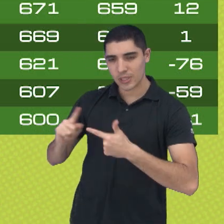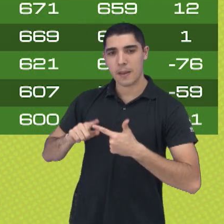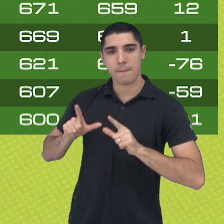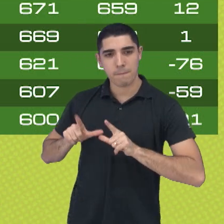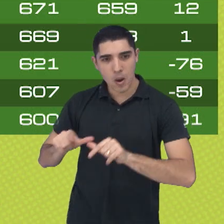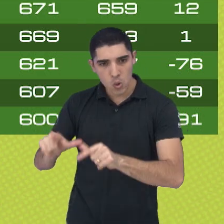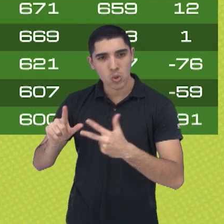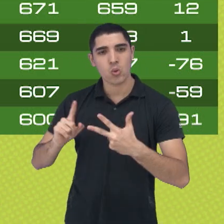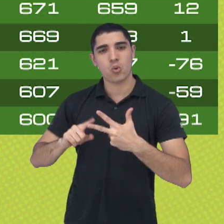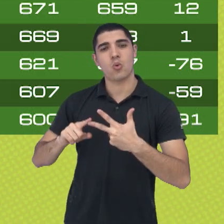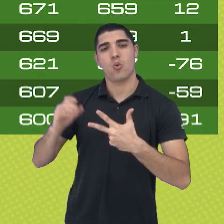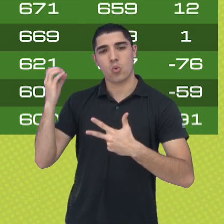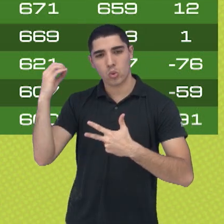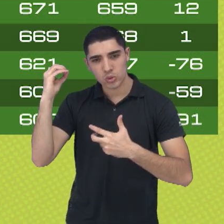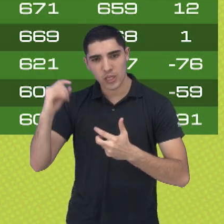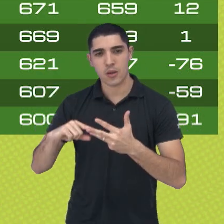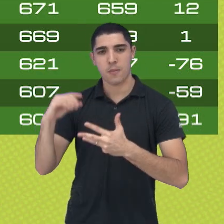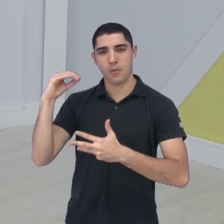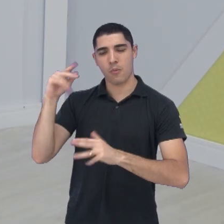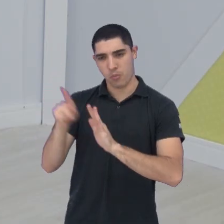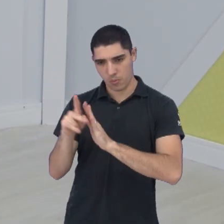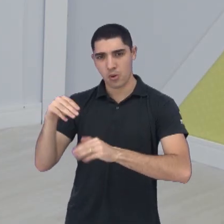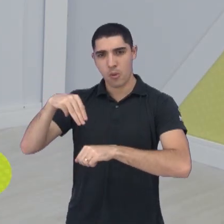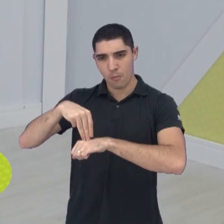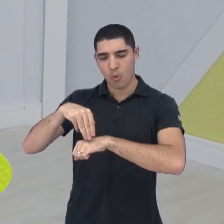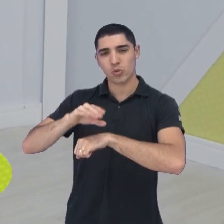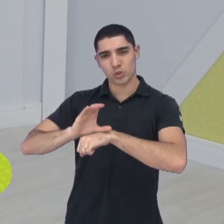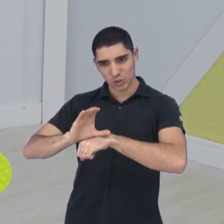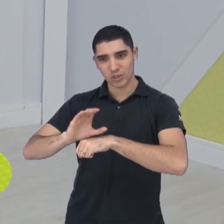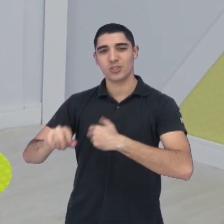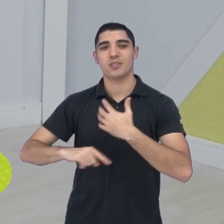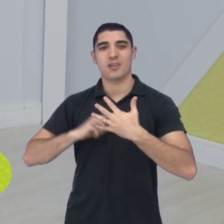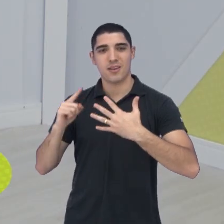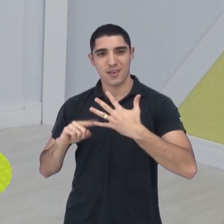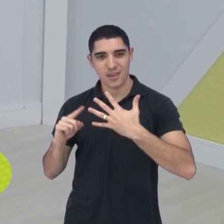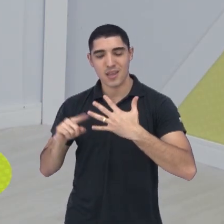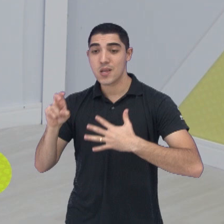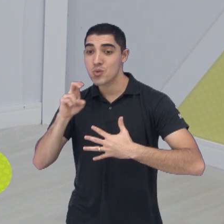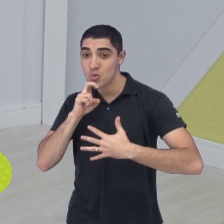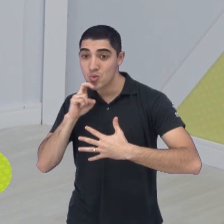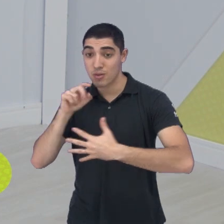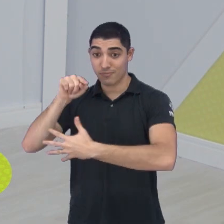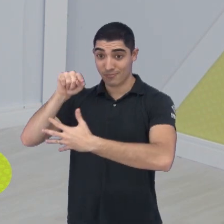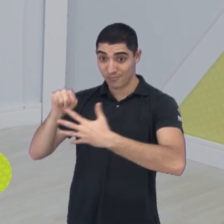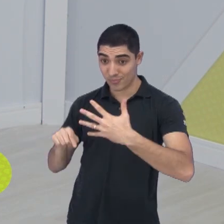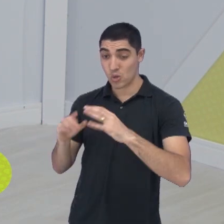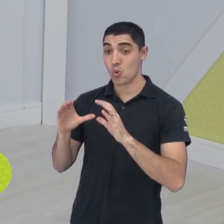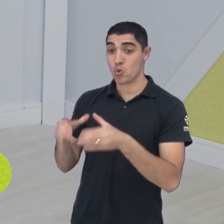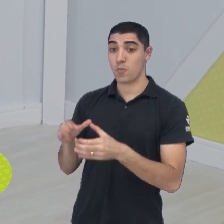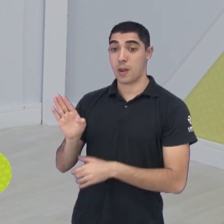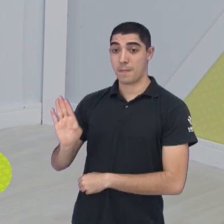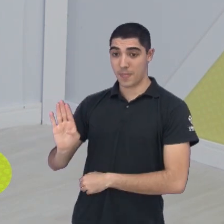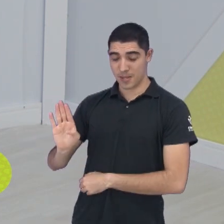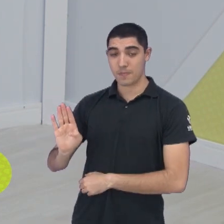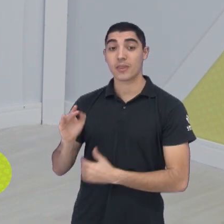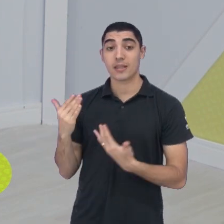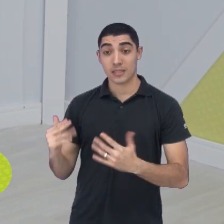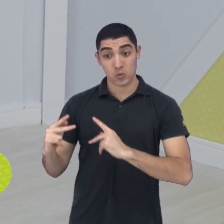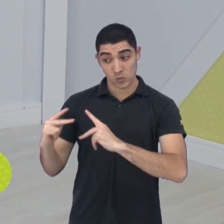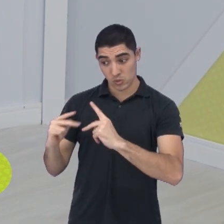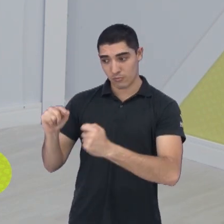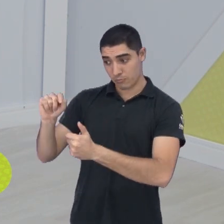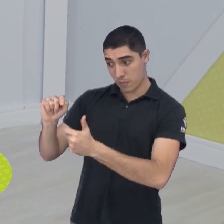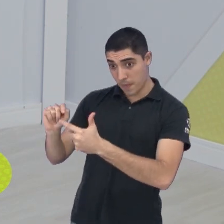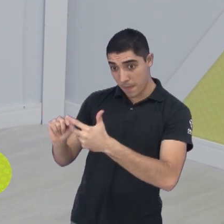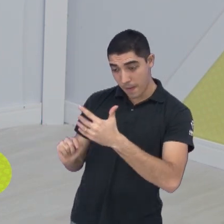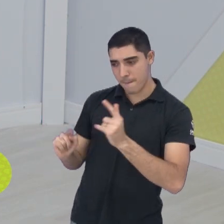Mogi, Basquete e Liga Sorocabana ficam no grupo B e a mesma coisa, todo mundo se enfrenta, ou seja, São José vai enfrentar o Bauru, Osasco, Mogi e o Liga Sorocabana